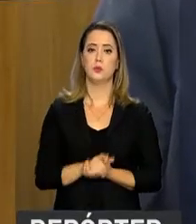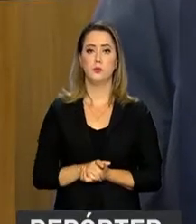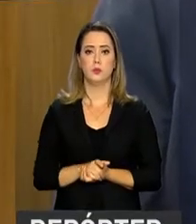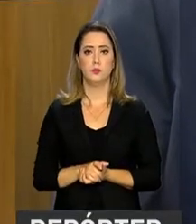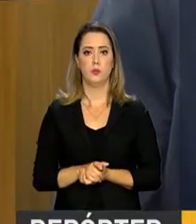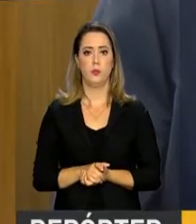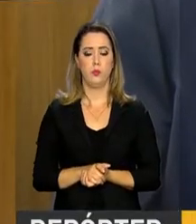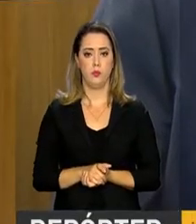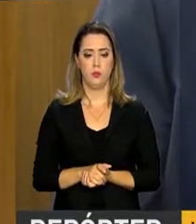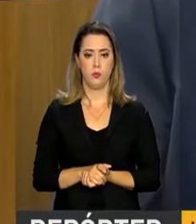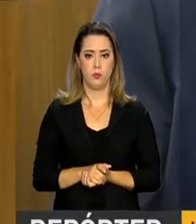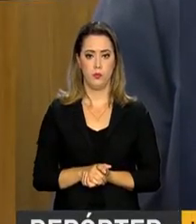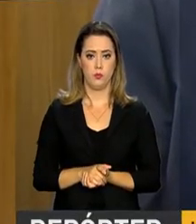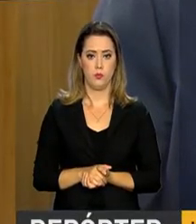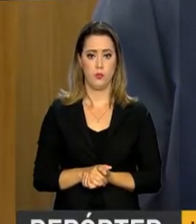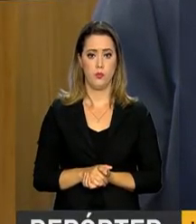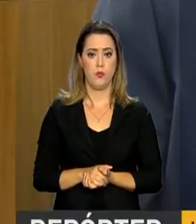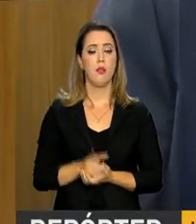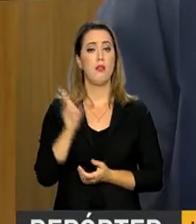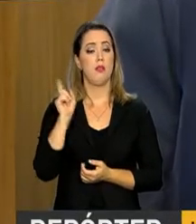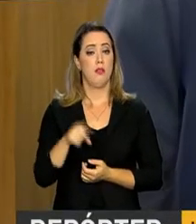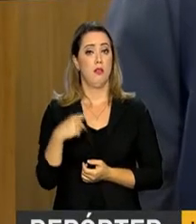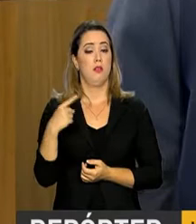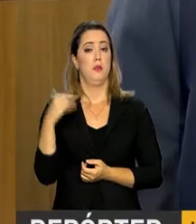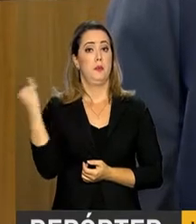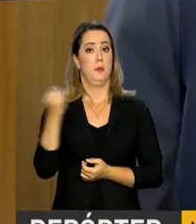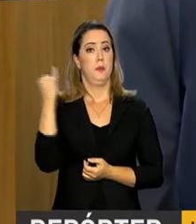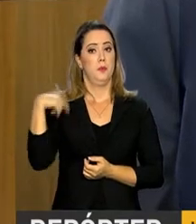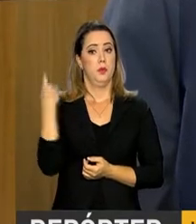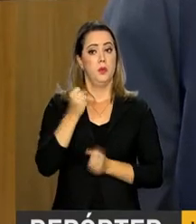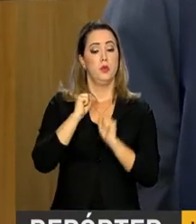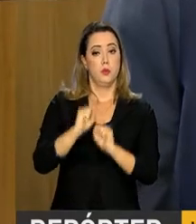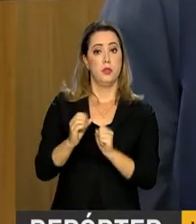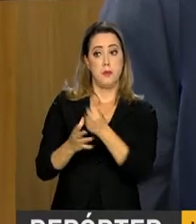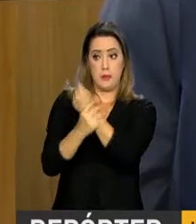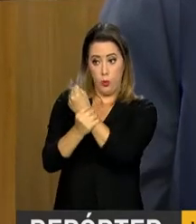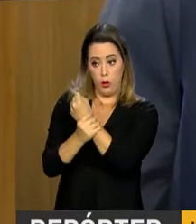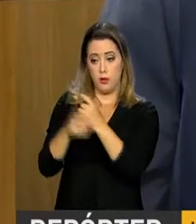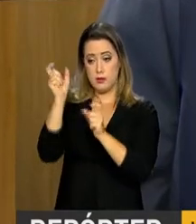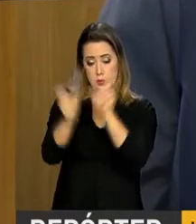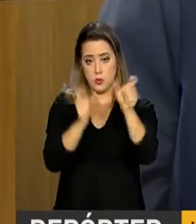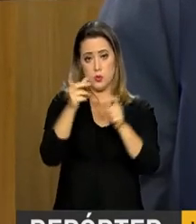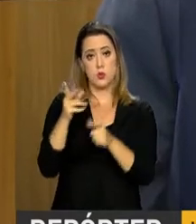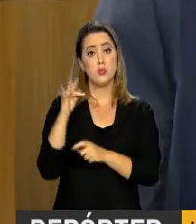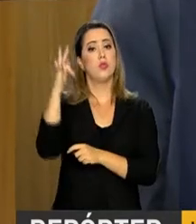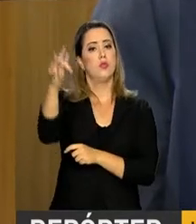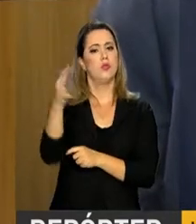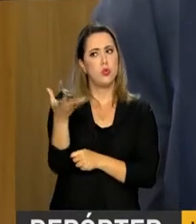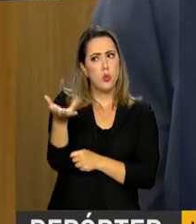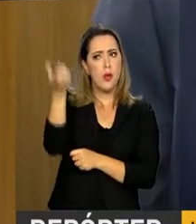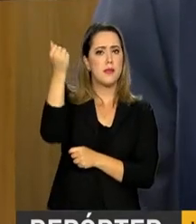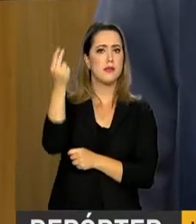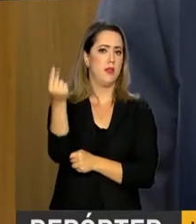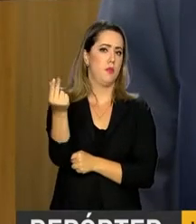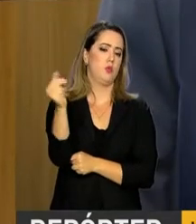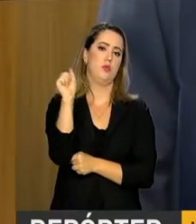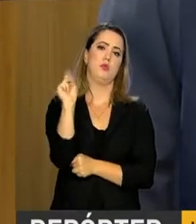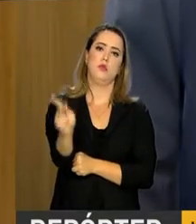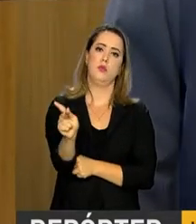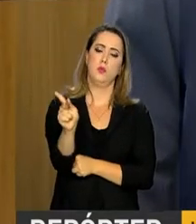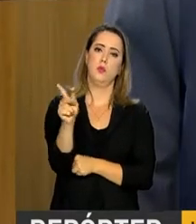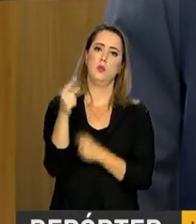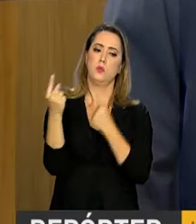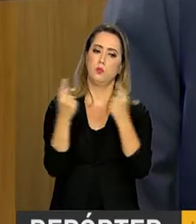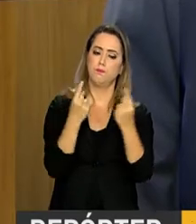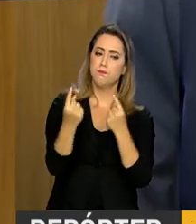que nós possamos garantir a todos os brasileiros que vão se receber a sua aposentadoria de acordo com o seu